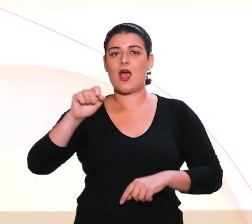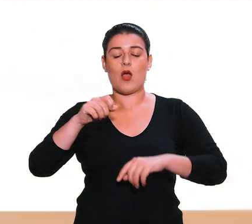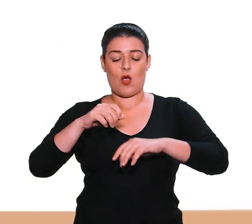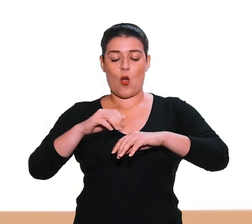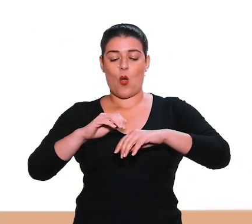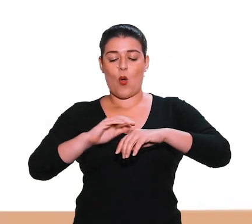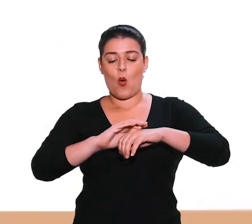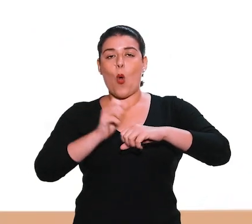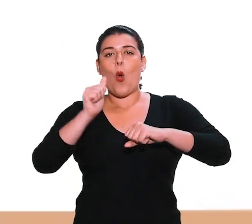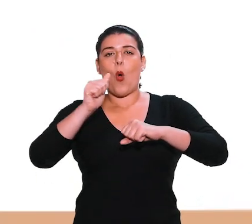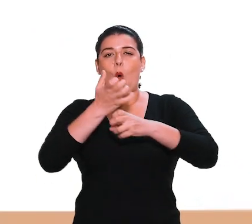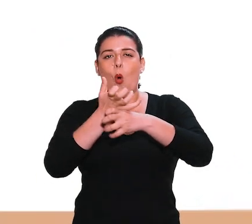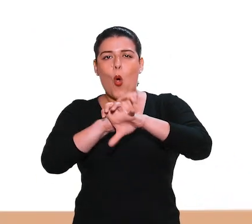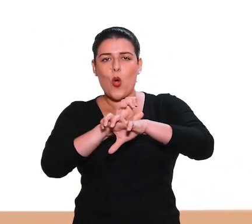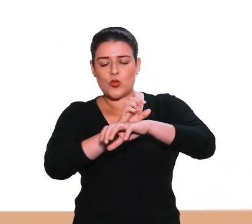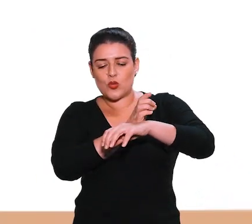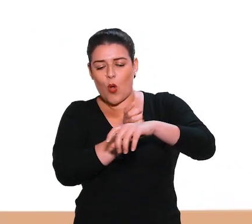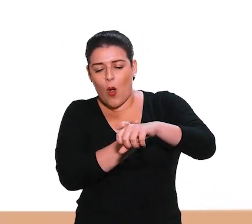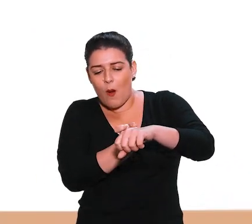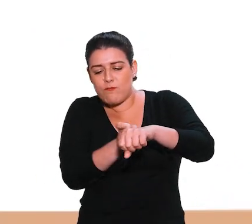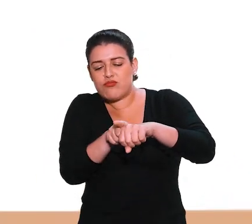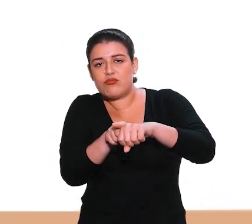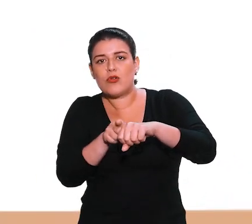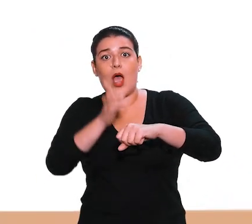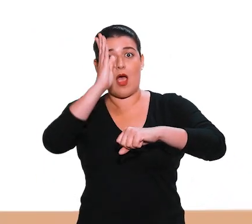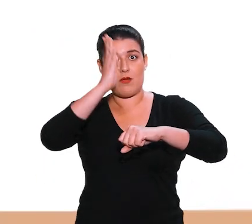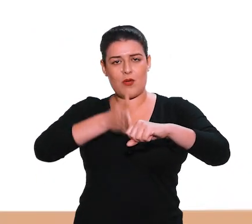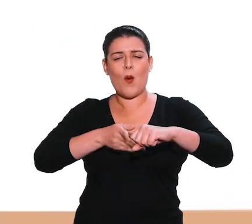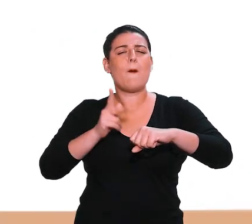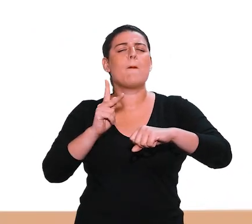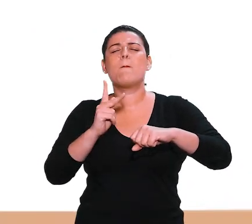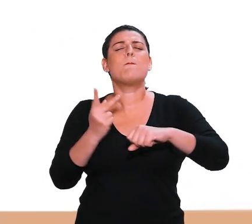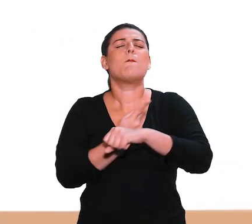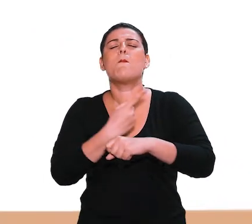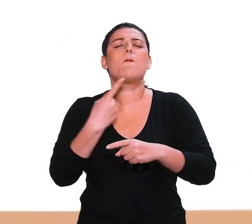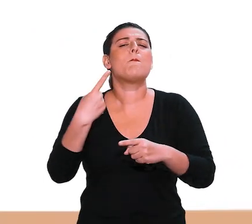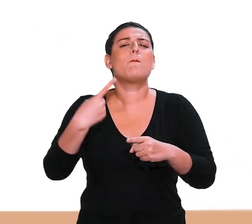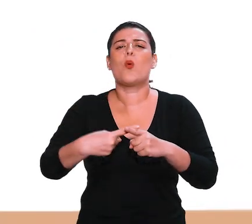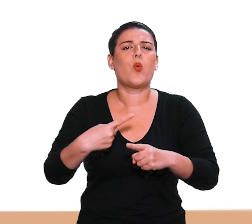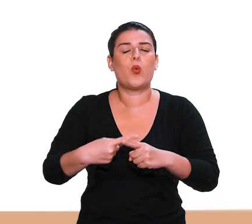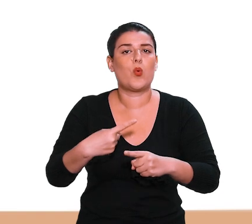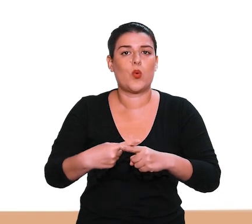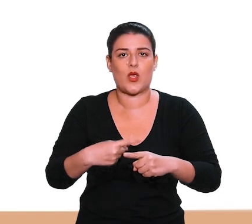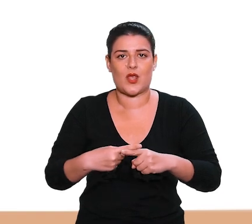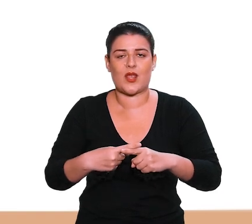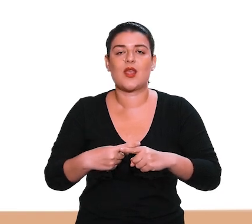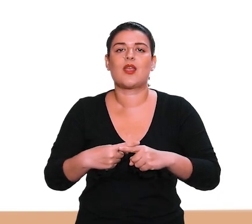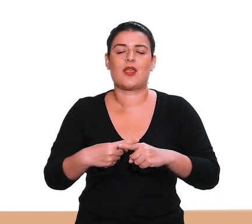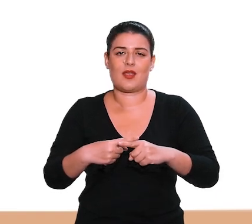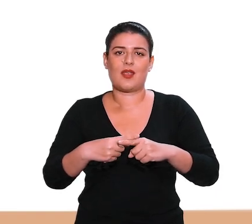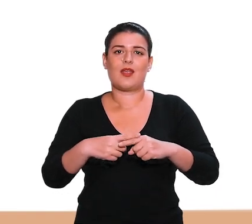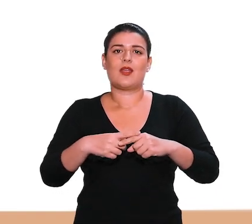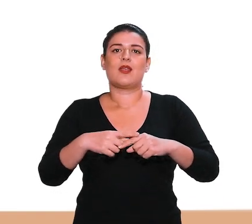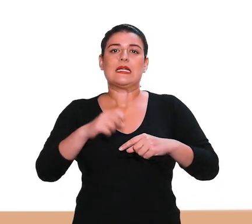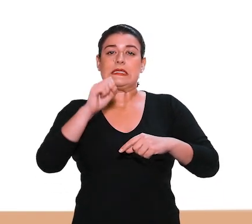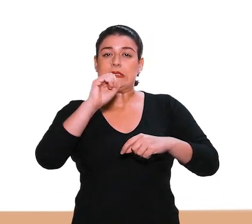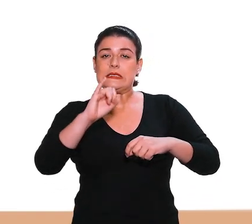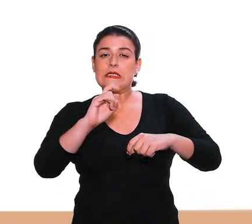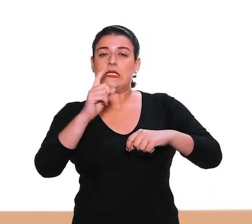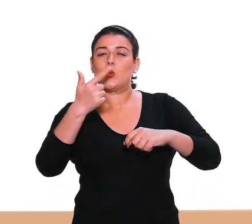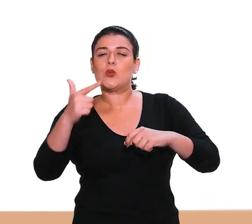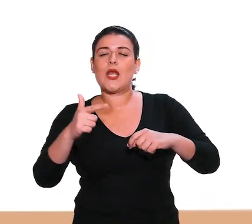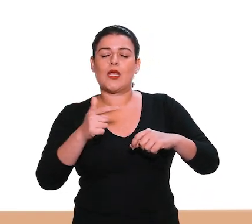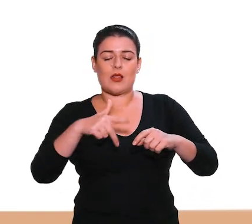que vão aparecendo após a amputação. E as espículas ósseas elas são muito comuns de acontecer quando o osso